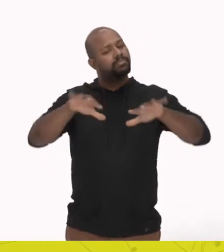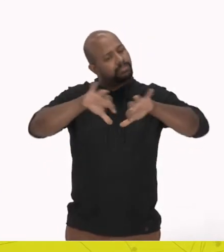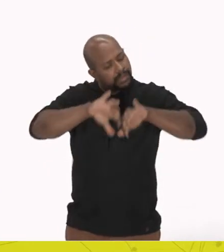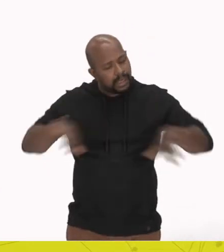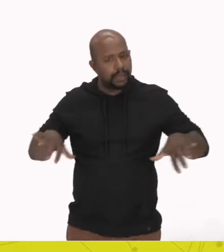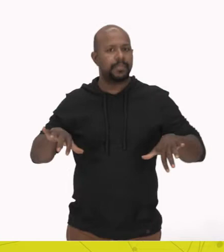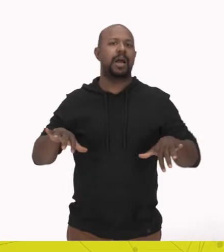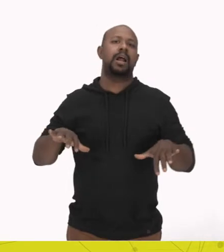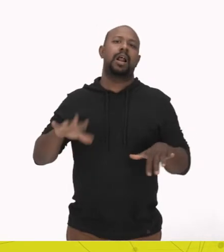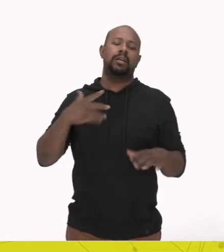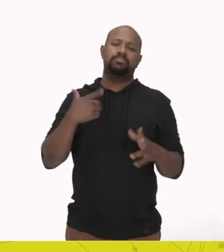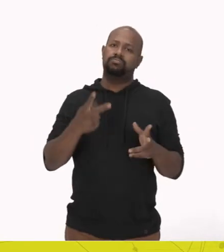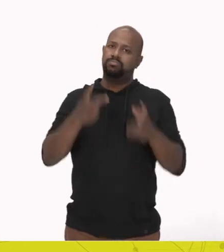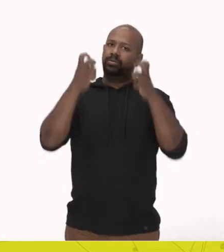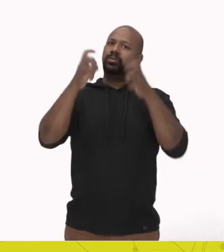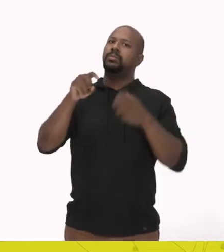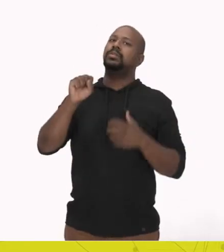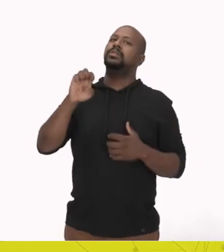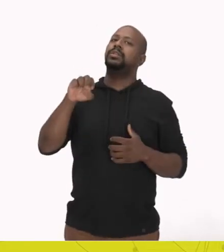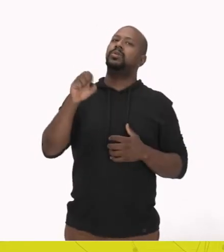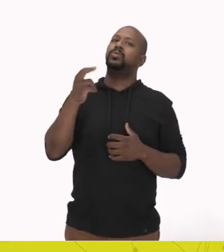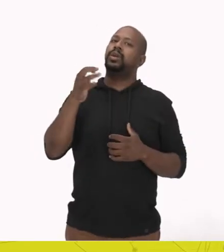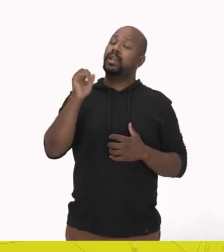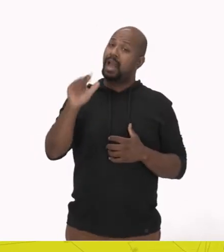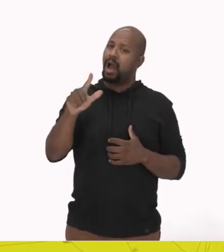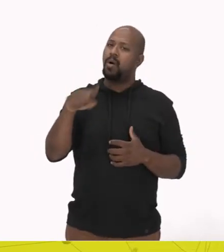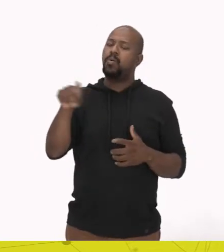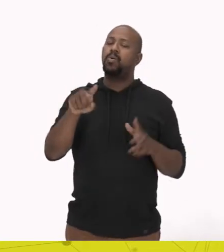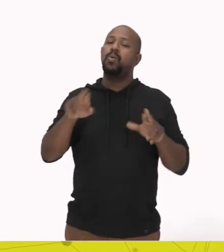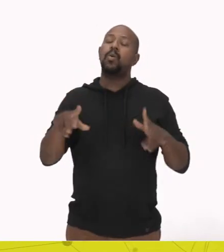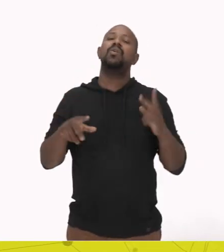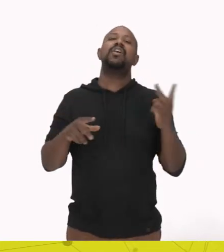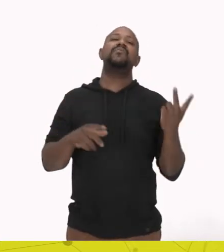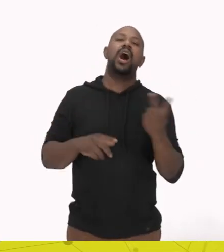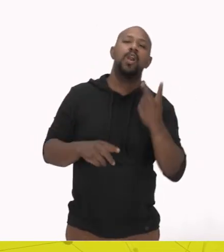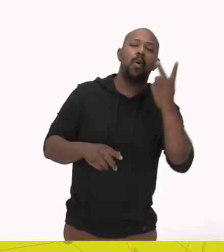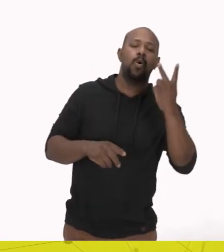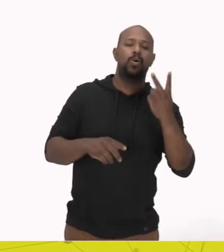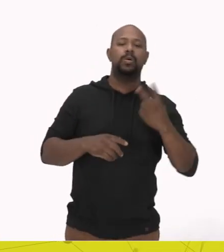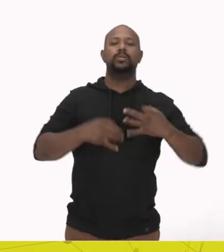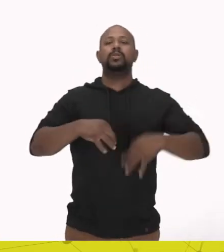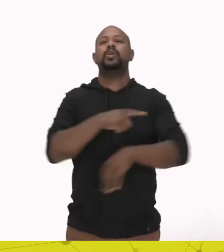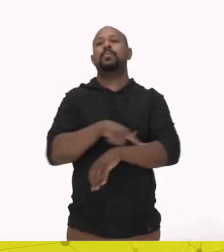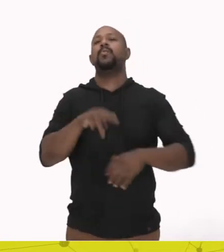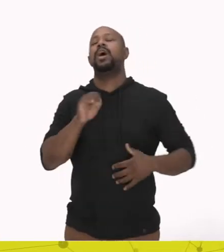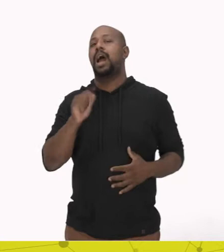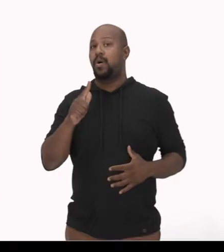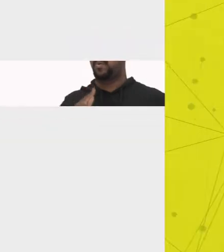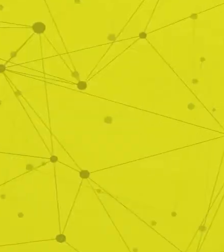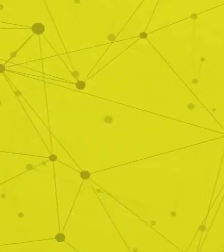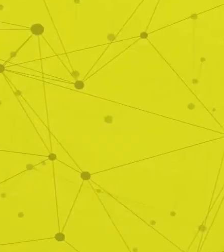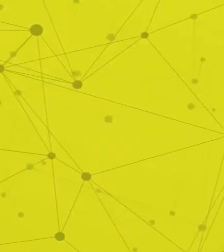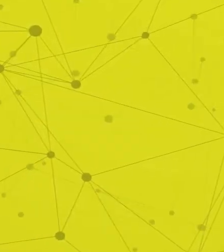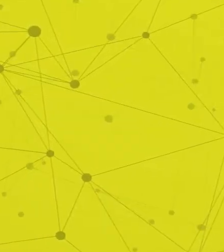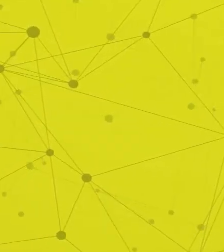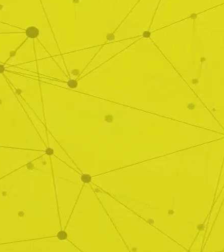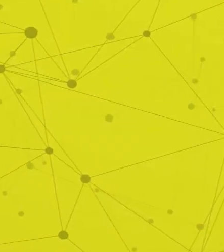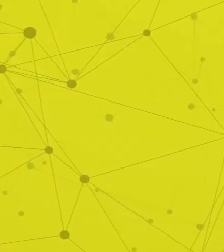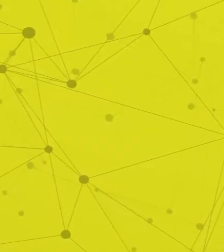preciso distinguir bem essas percepções sensoriais com questões de valor, de moral.